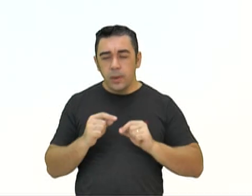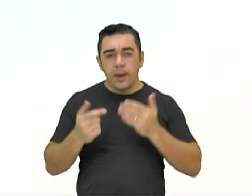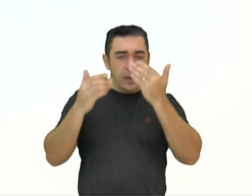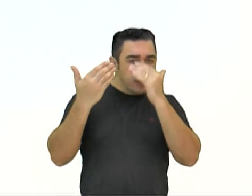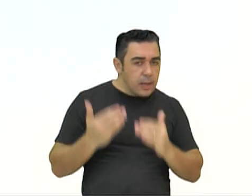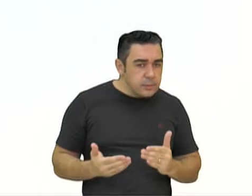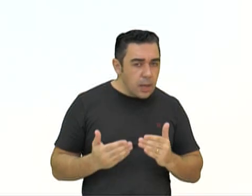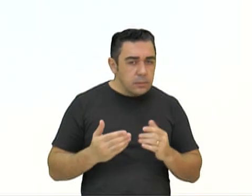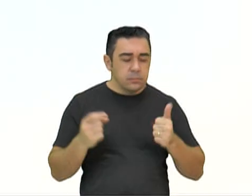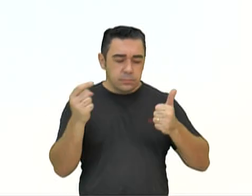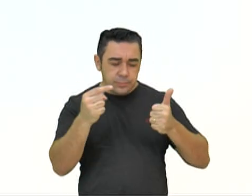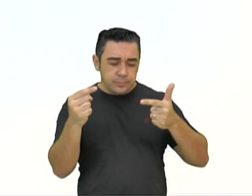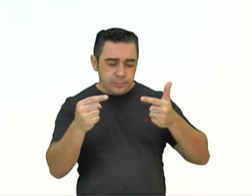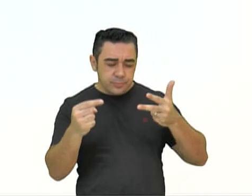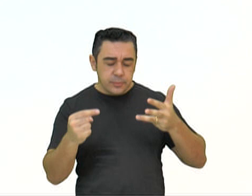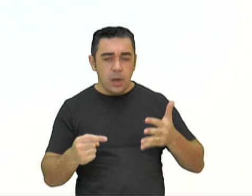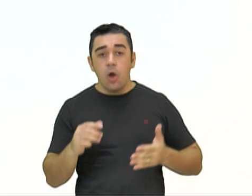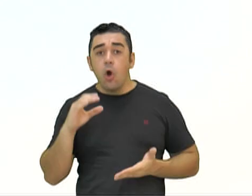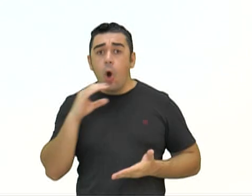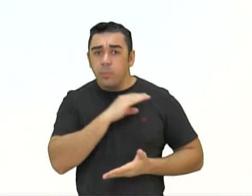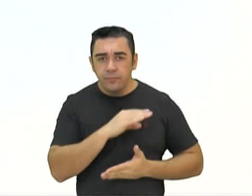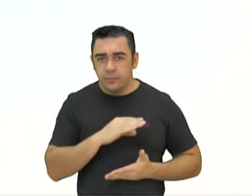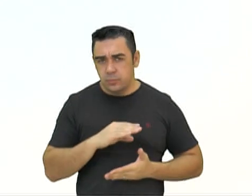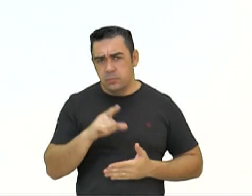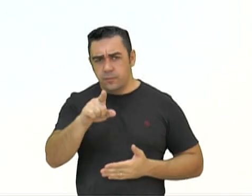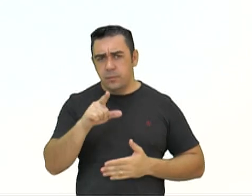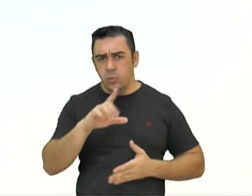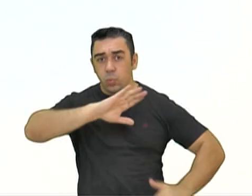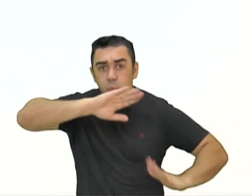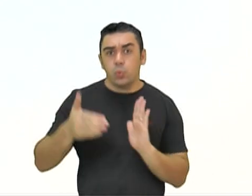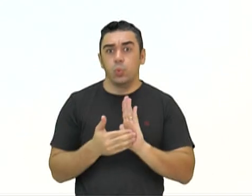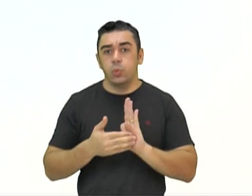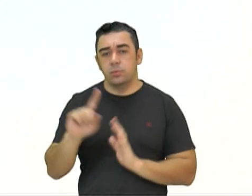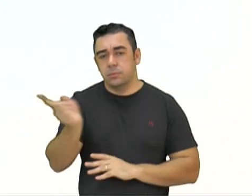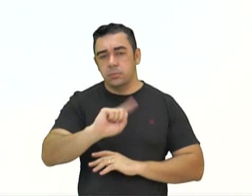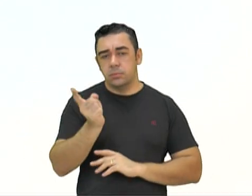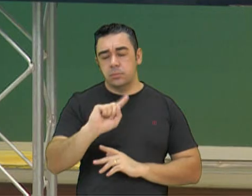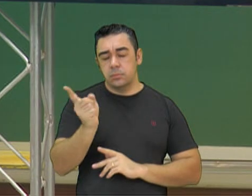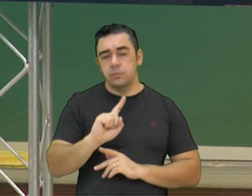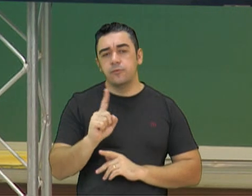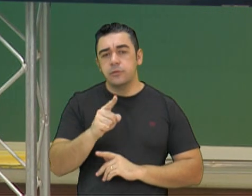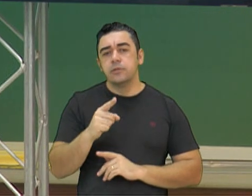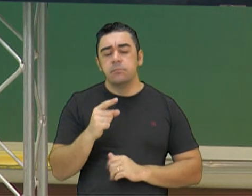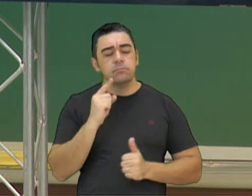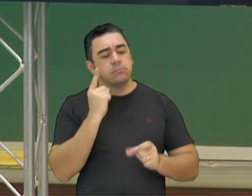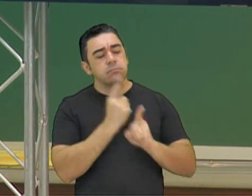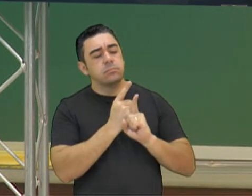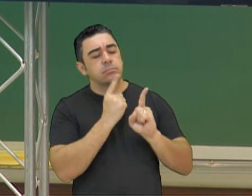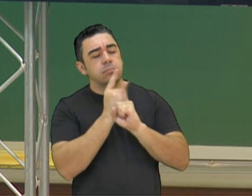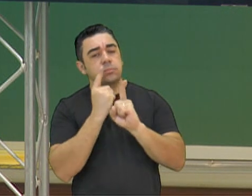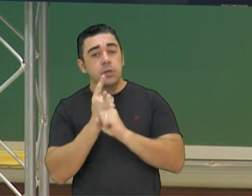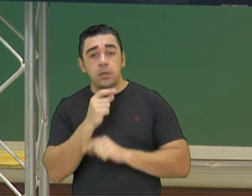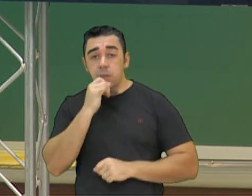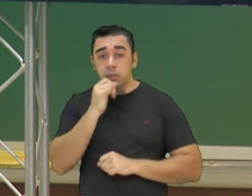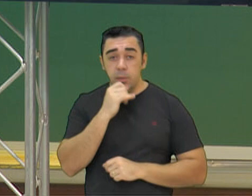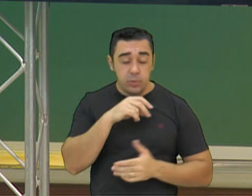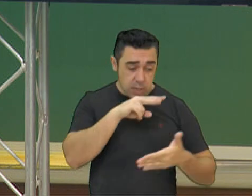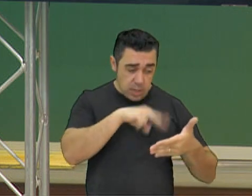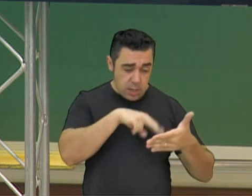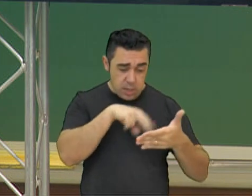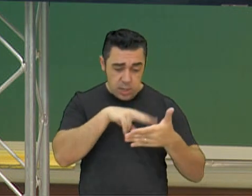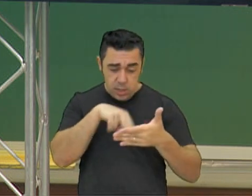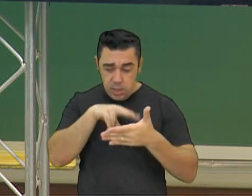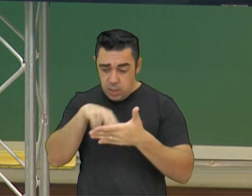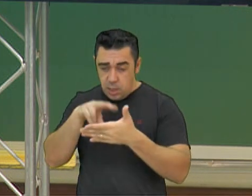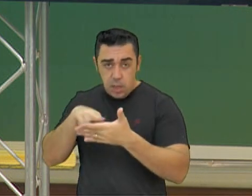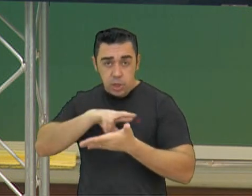analisados. É óbvio que você não vai analisar tudo, todas as possibilidades. Então, se você ler várias resenhas sobre a mesma obra, você